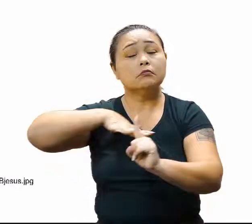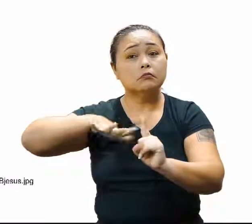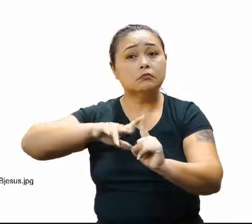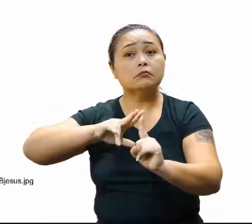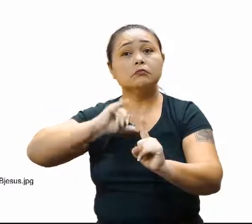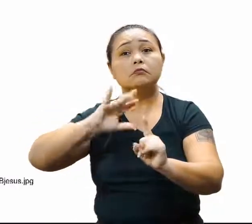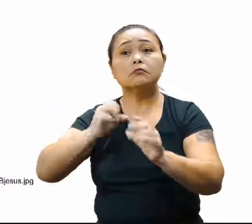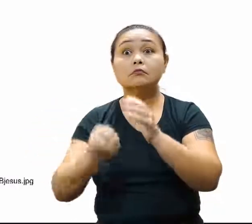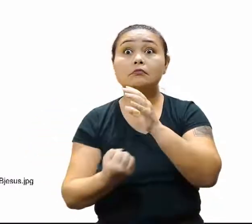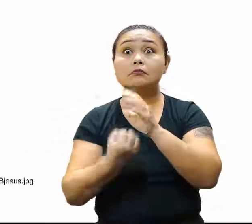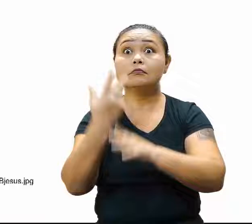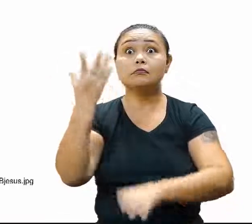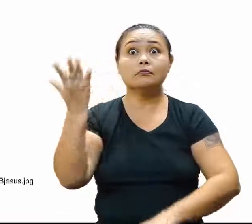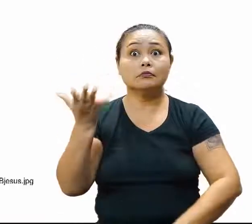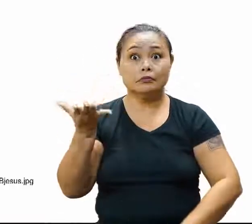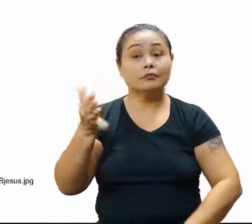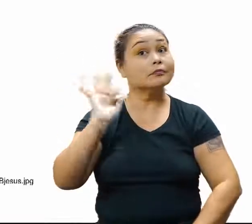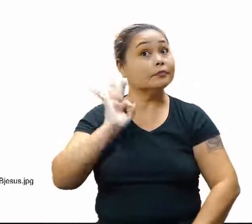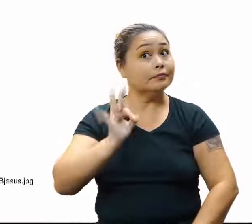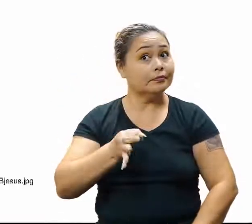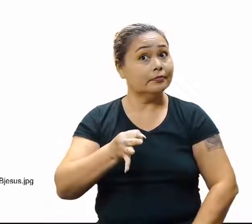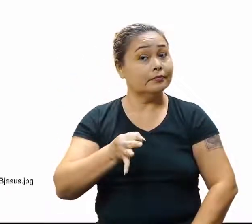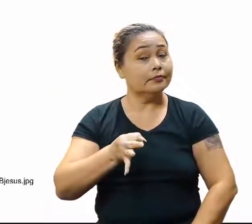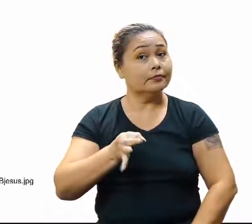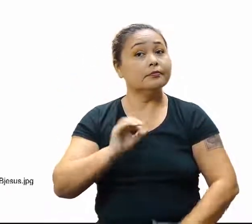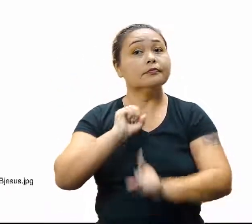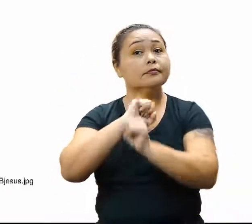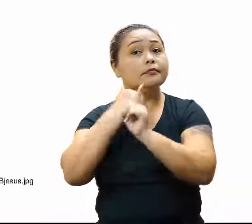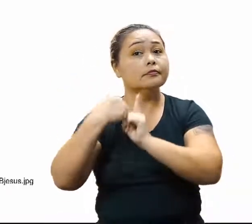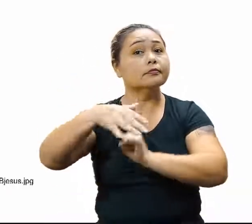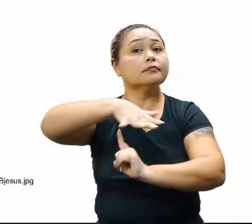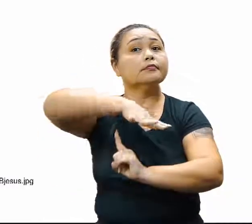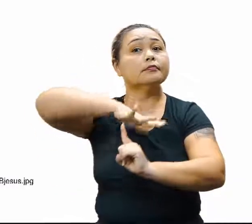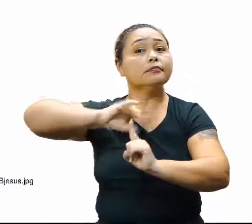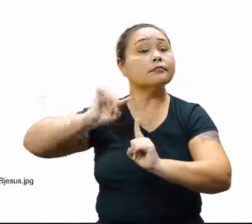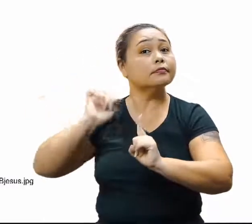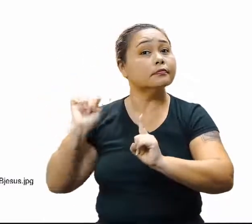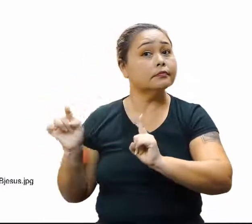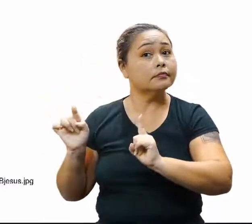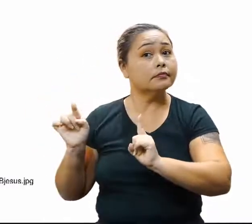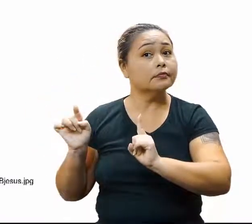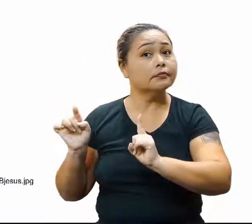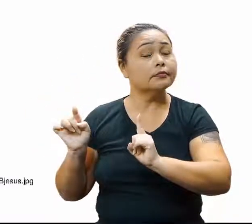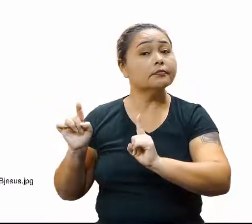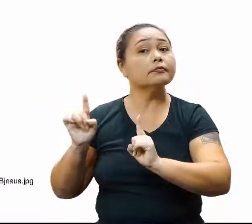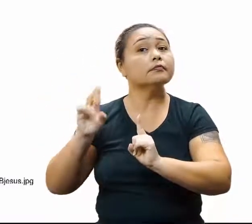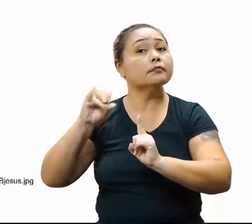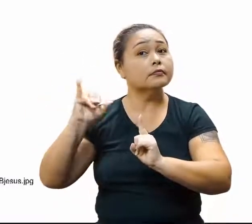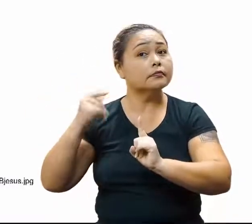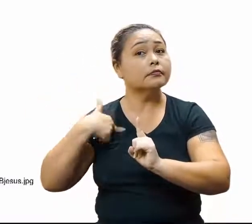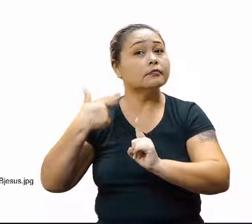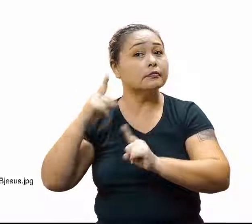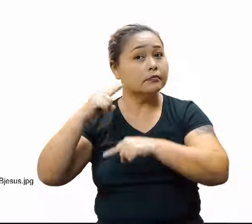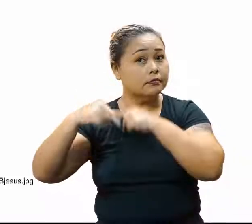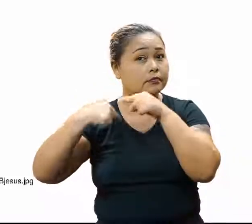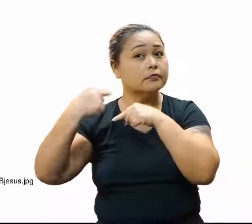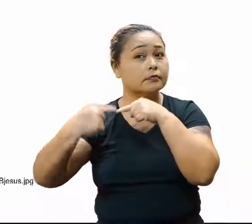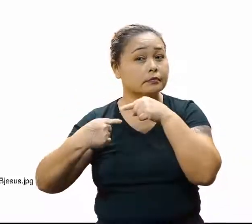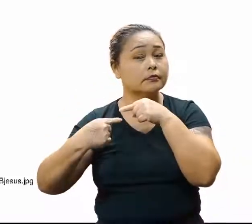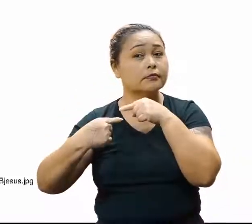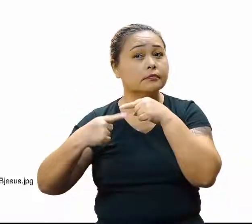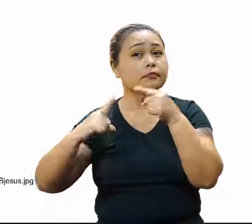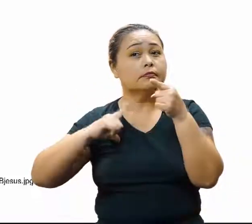agora, tá certo? Sociedade essa que você vai ver, depois irá entrar